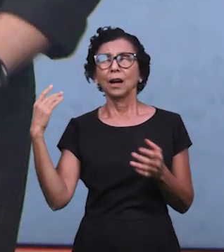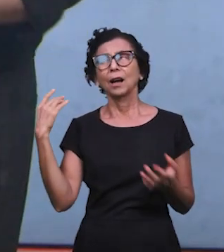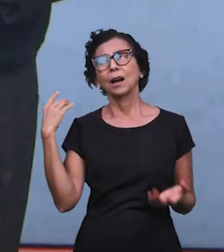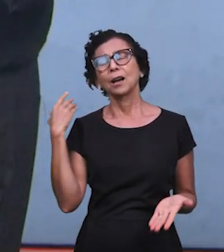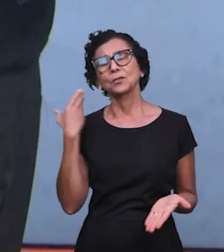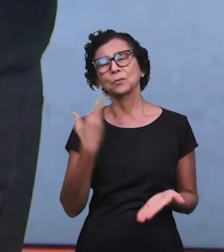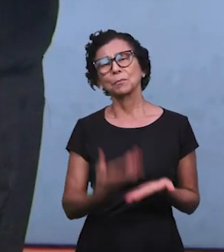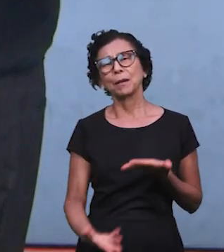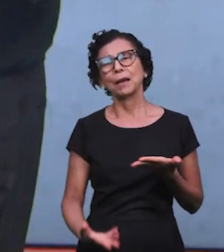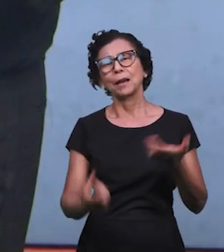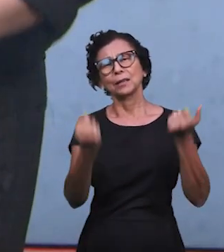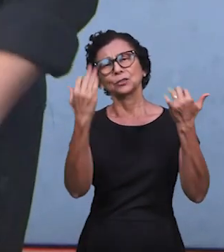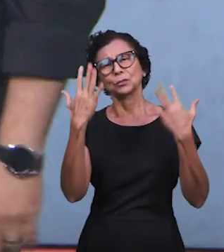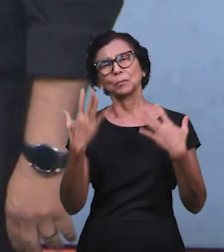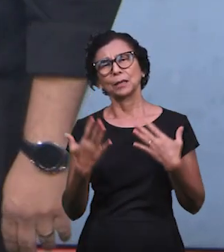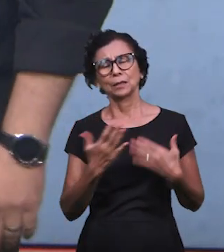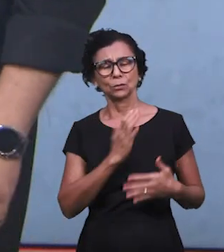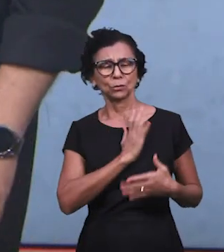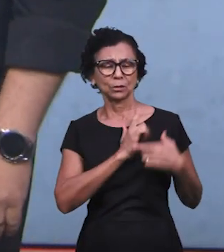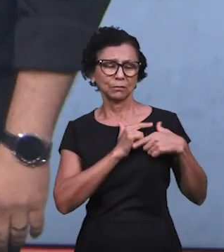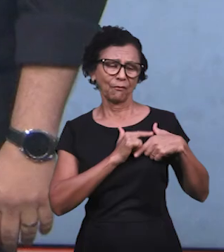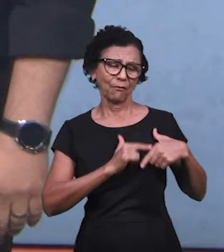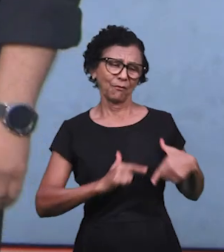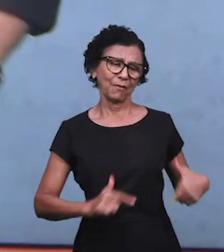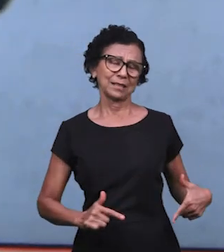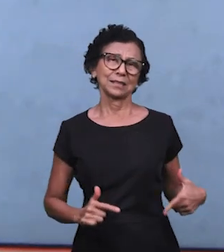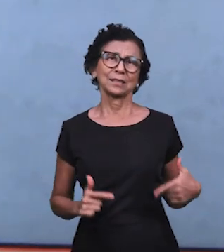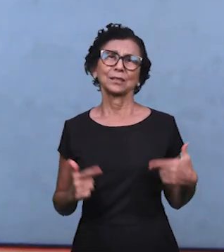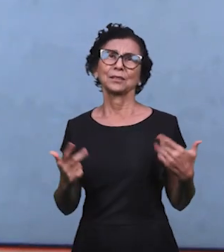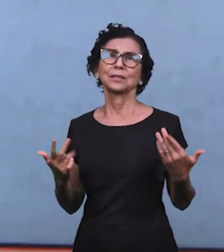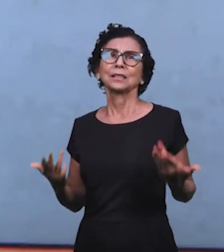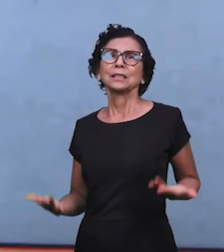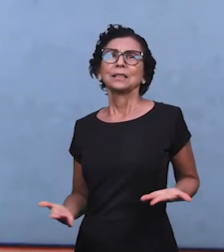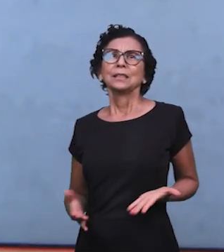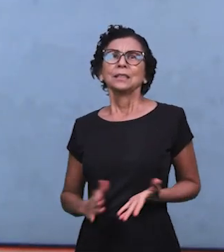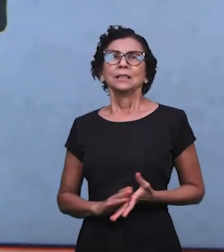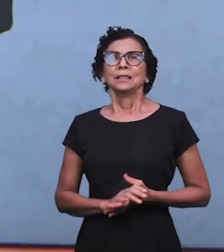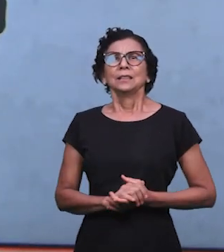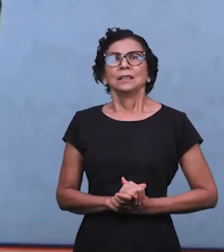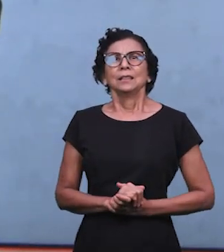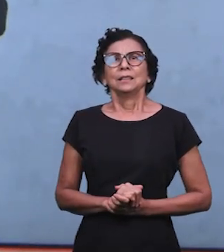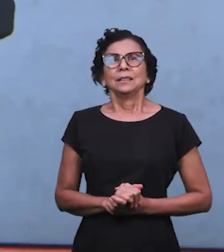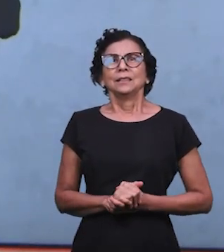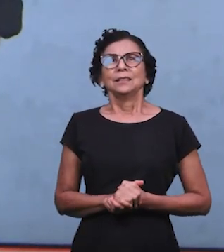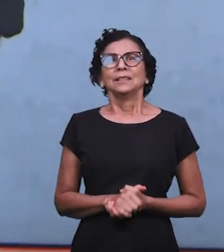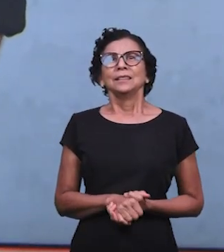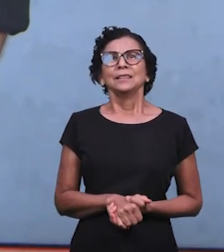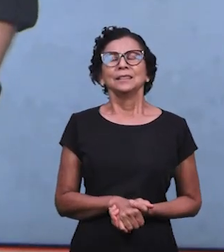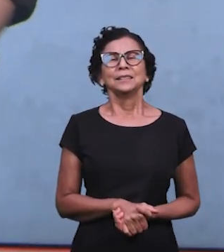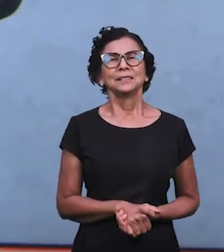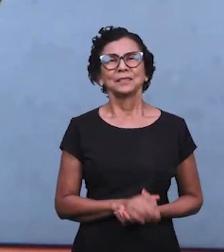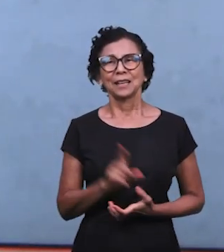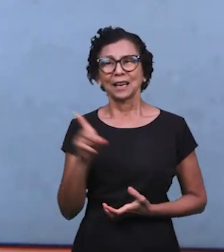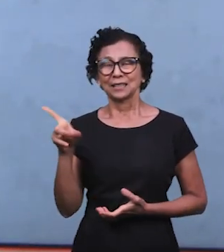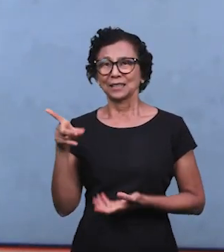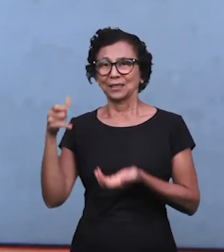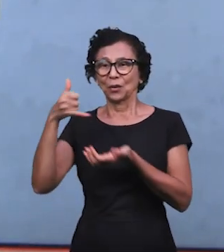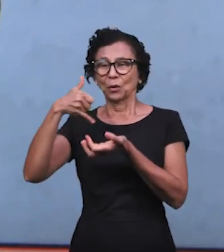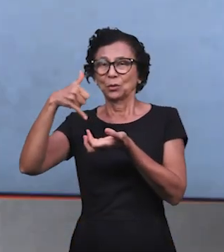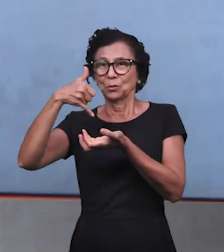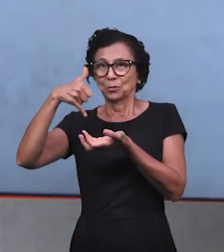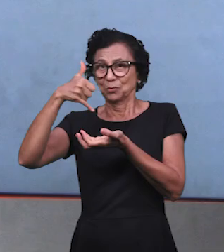Nosso coração fica vazio, não é isso? Isso mesmo. Então vamos agora fazer com aquela ali que tá com óleo. Vamos ver se vai dar